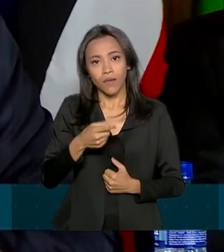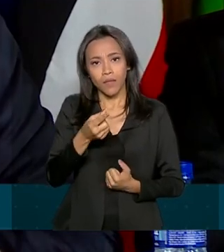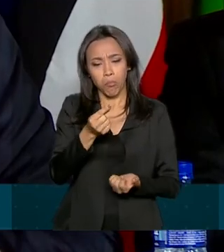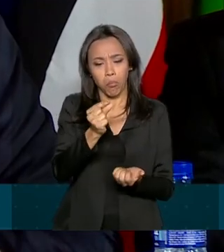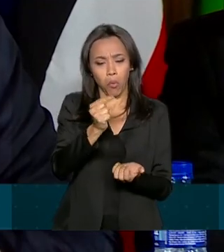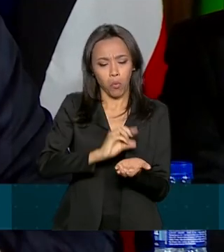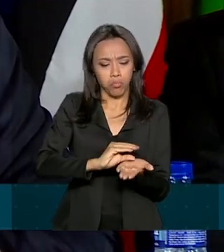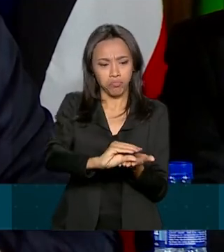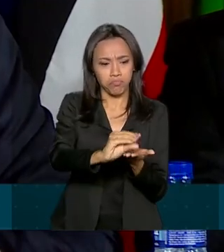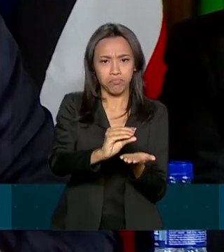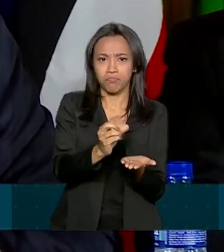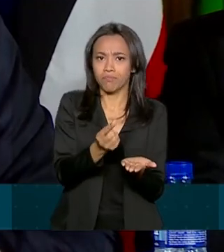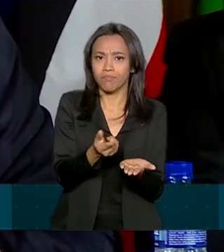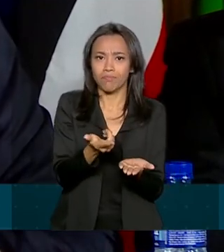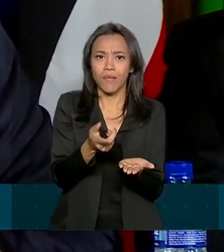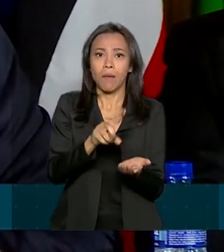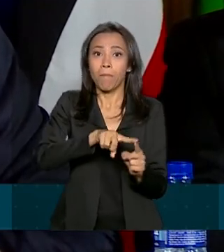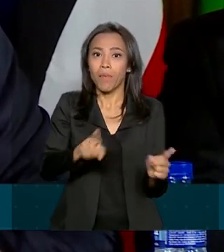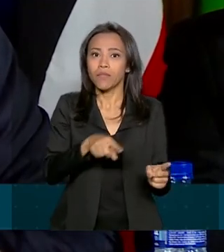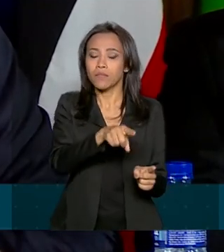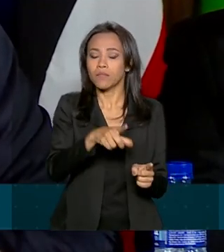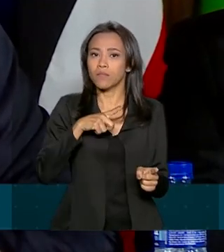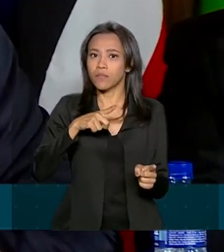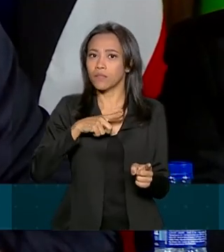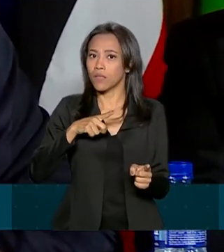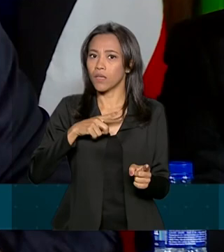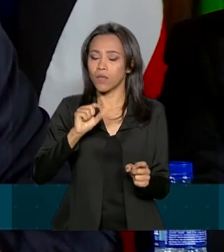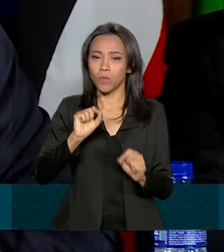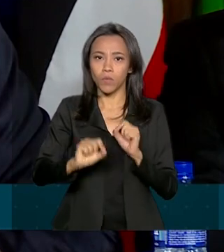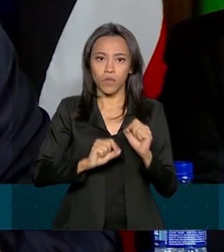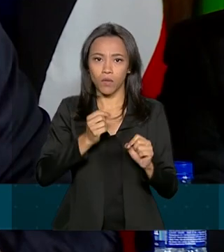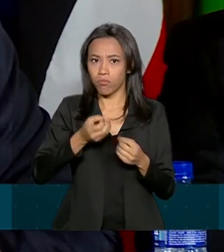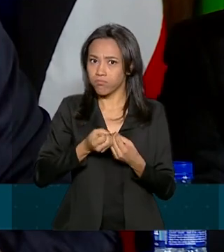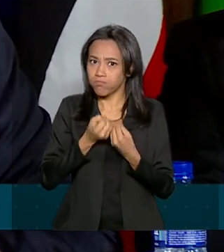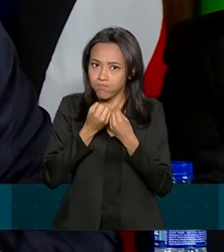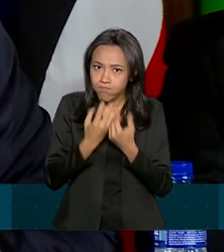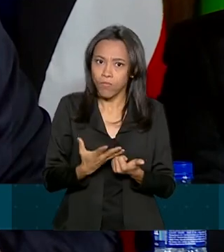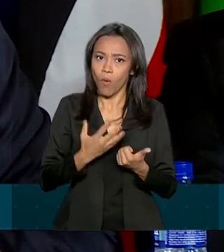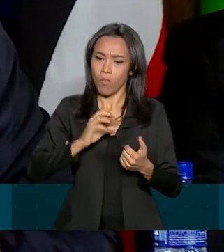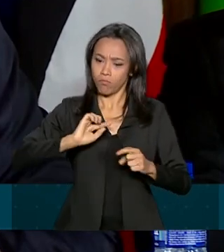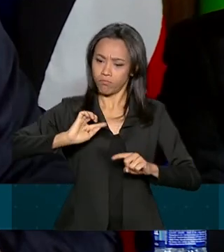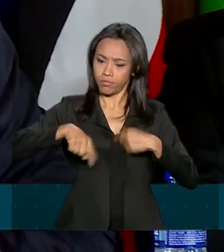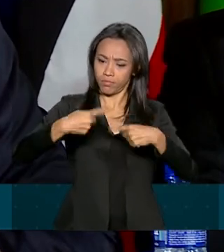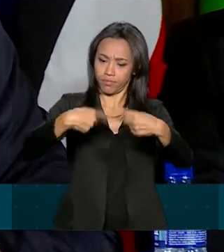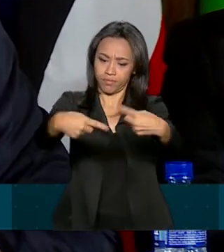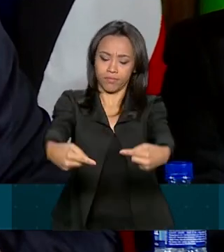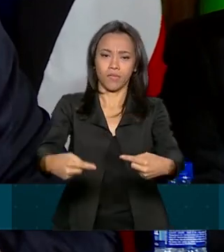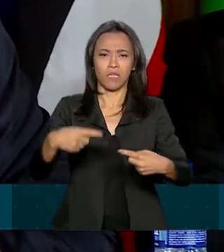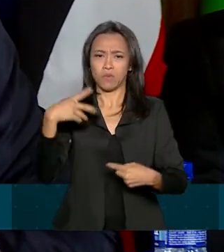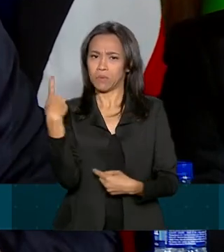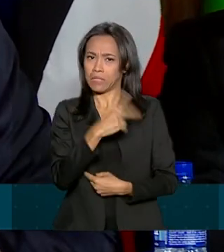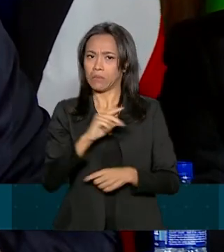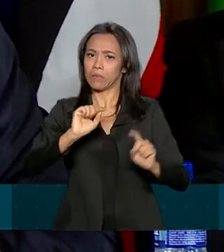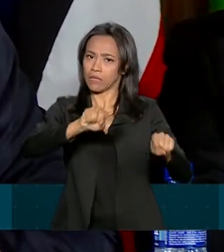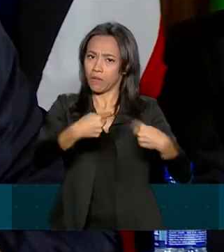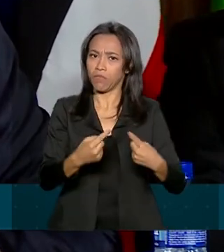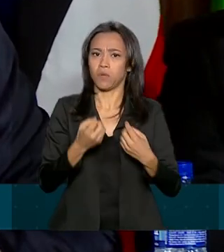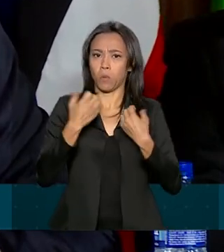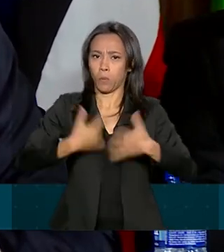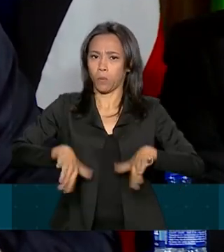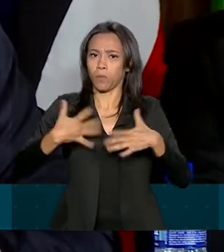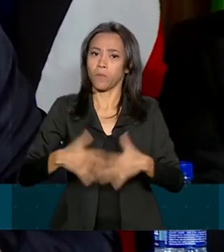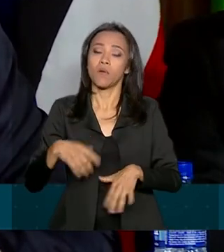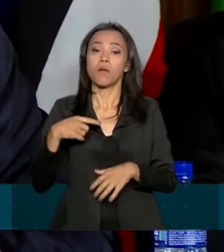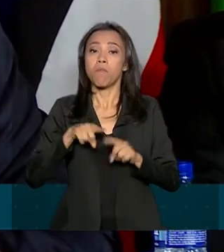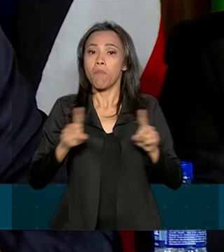mas que tem o maior retorno de divisa para o nosso Brasil. Os seus desafios são enormes, mas a sua capacidade